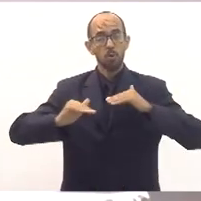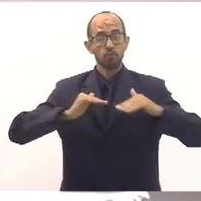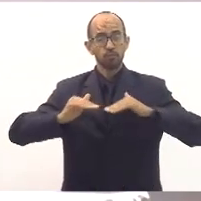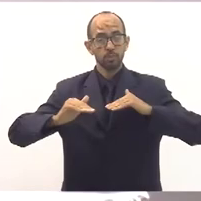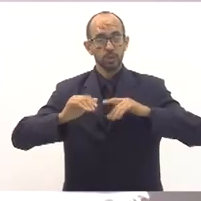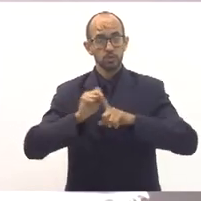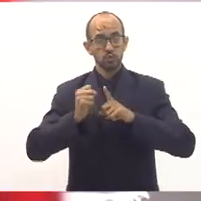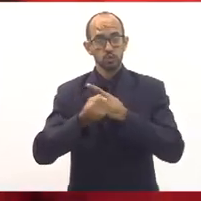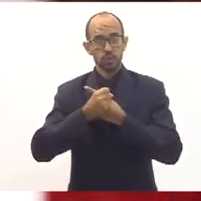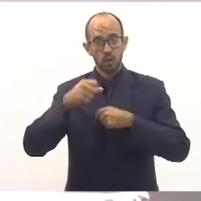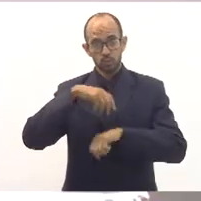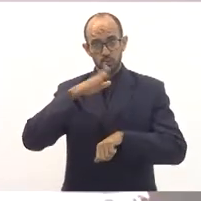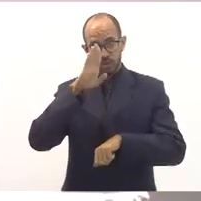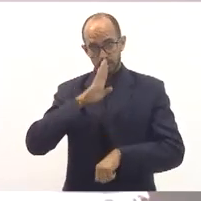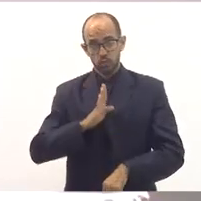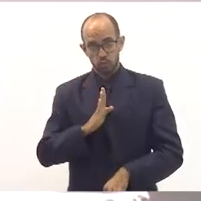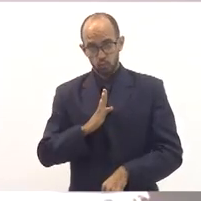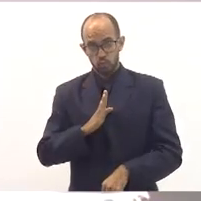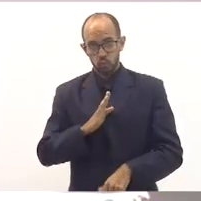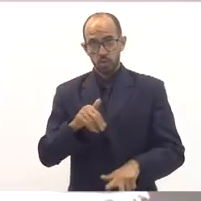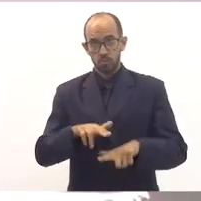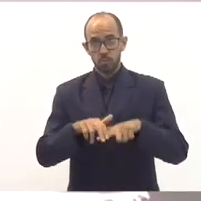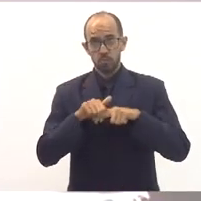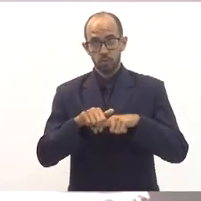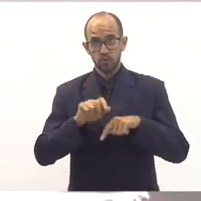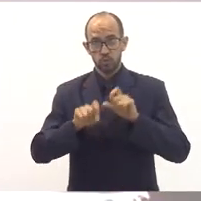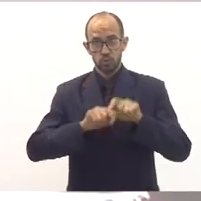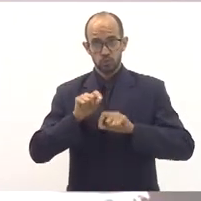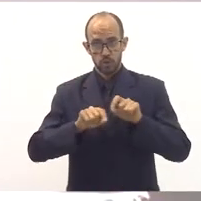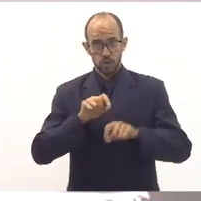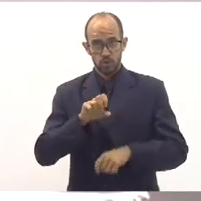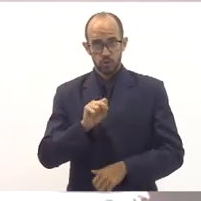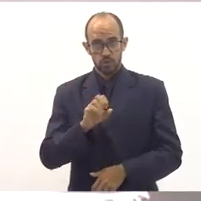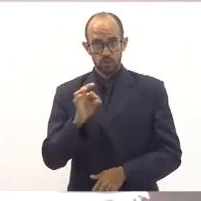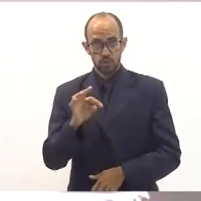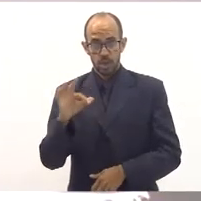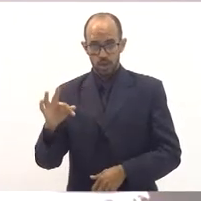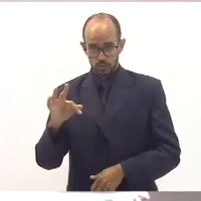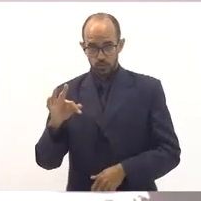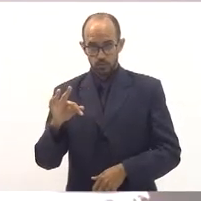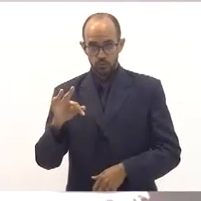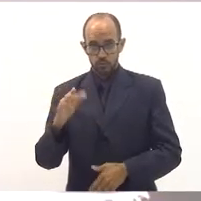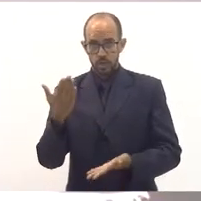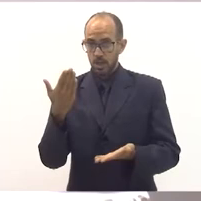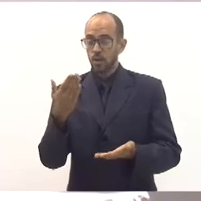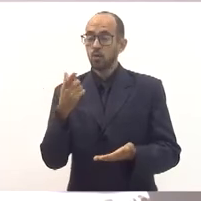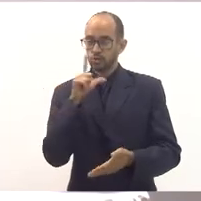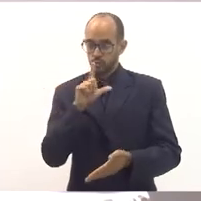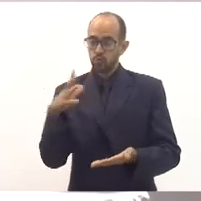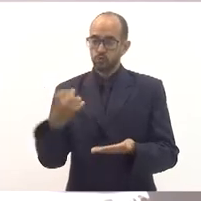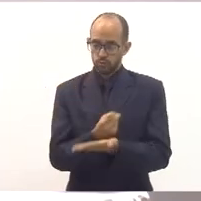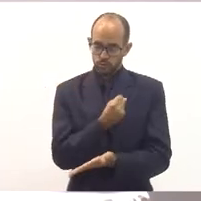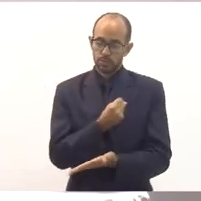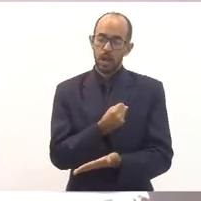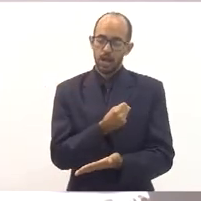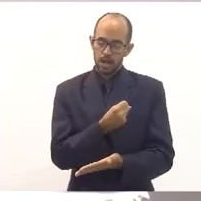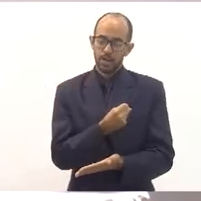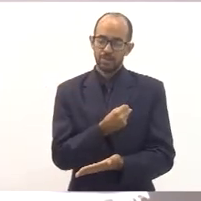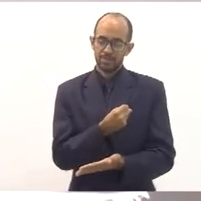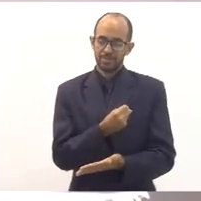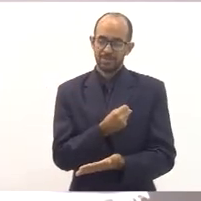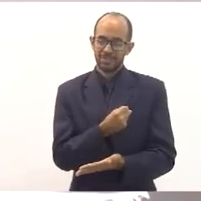graças a esse movimento como eu falei antes do supremo e não congresso acabaram conquistando então